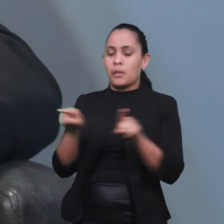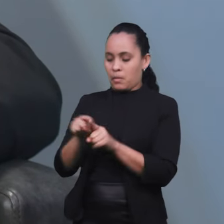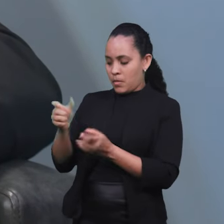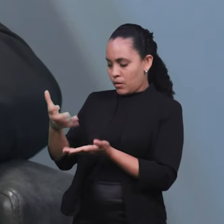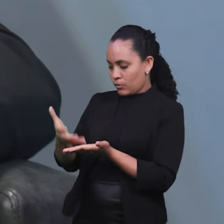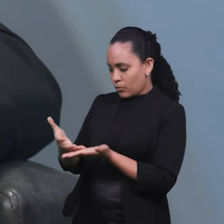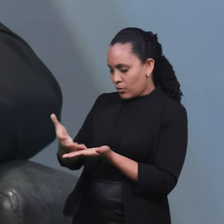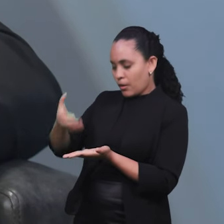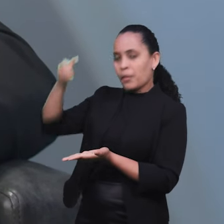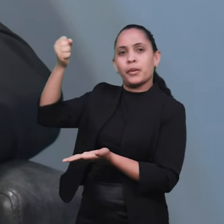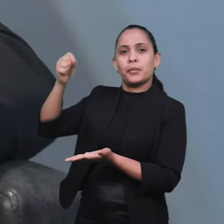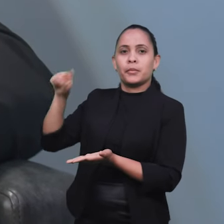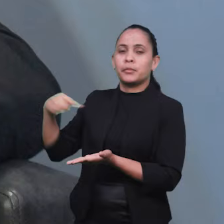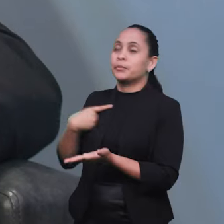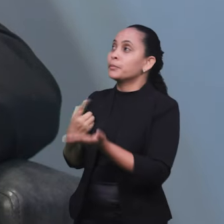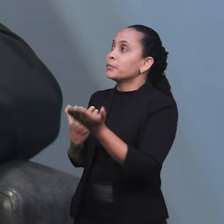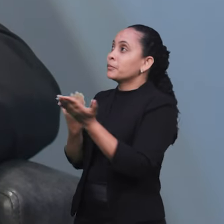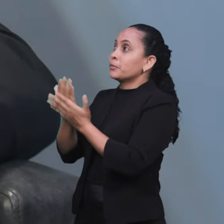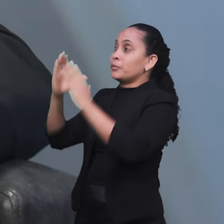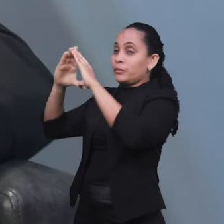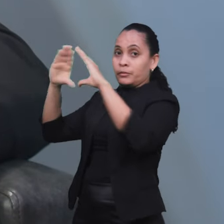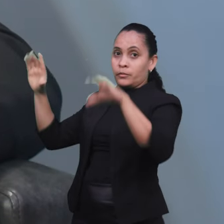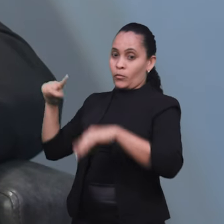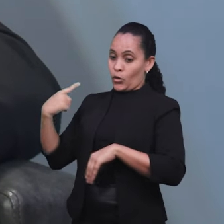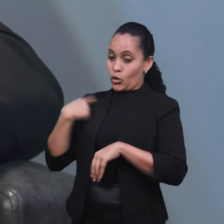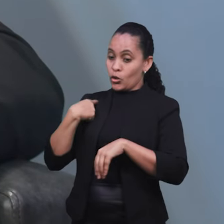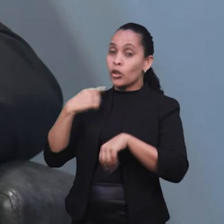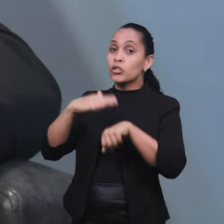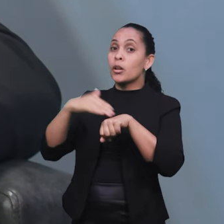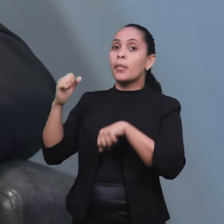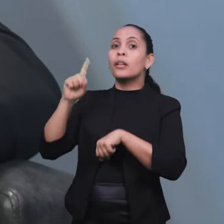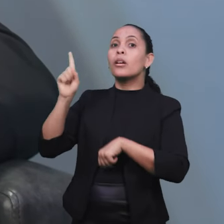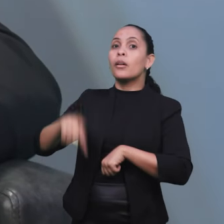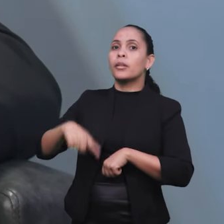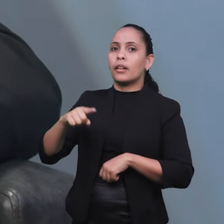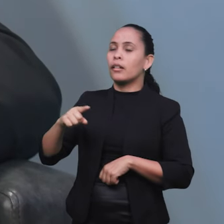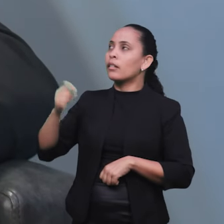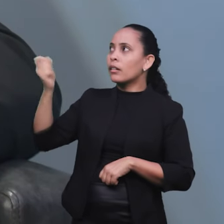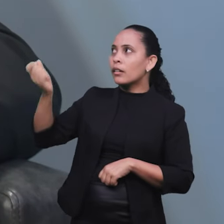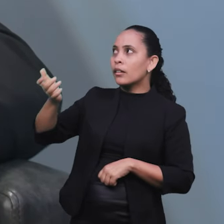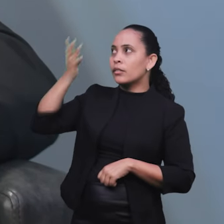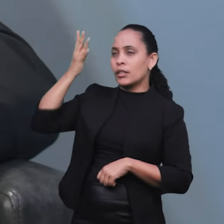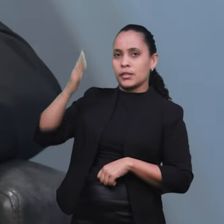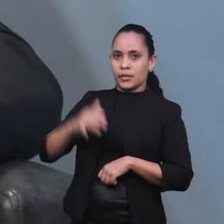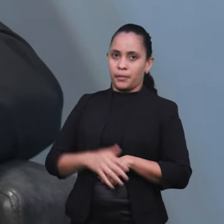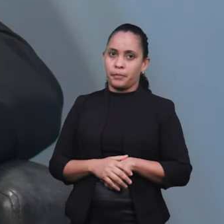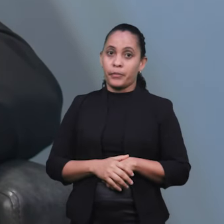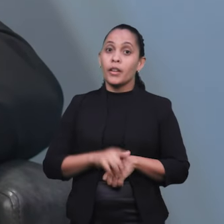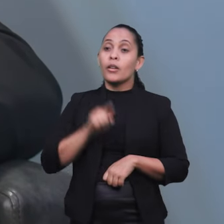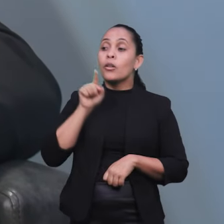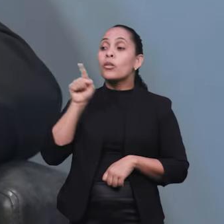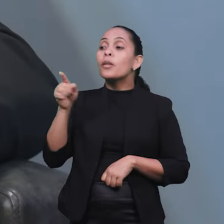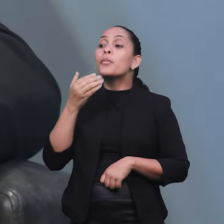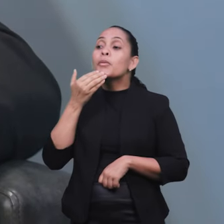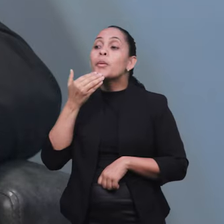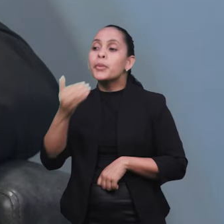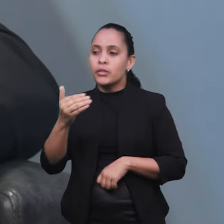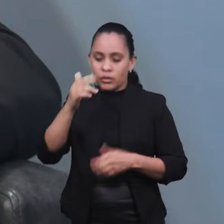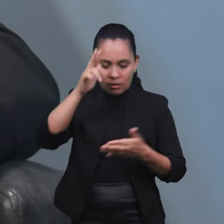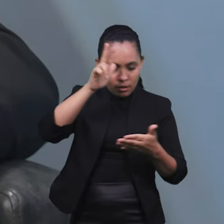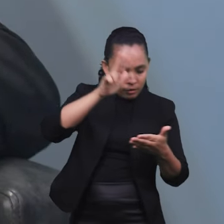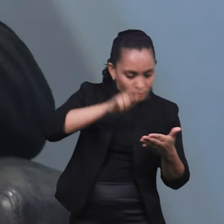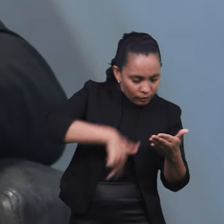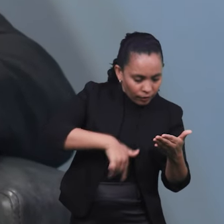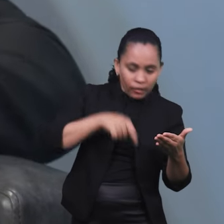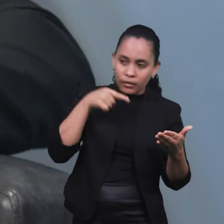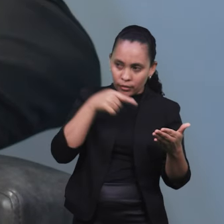arrebatamento, e o nosso rumo, o nosso chamado é a revelação. E dentro, pastor, dentro do seu pedido, né, Lorenzo? Leia